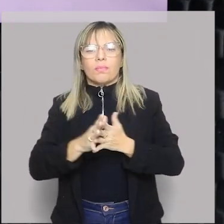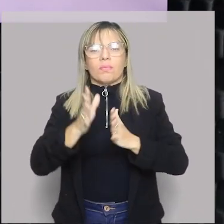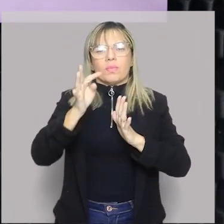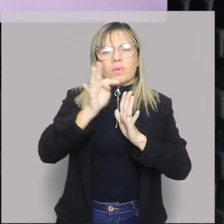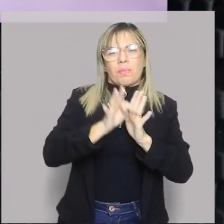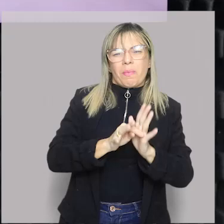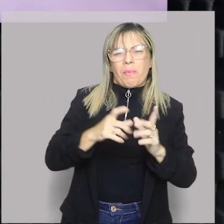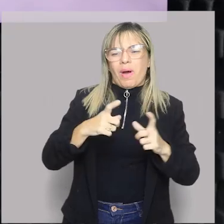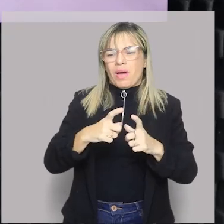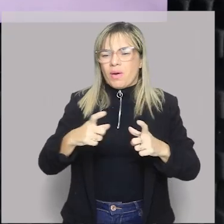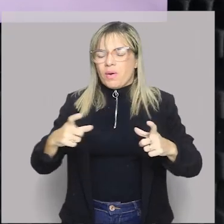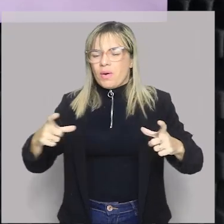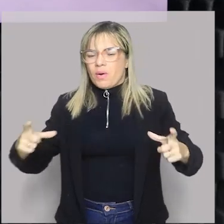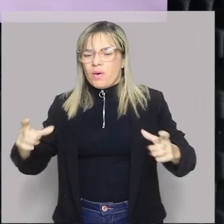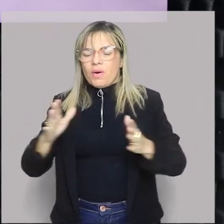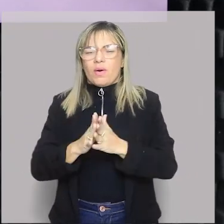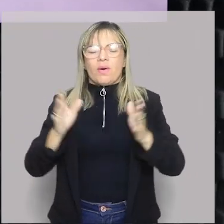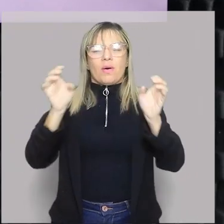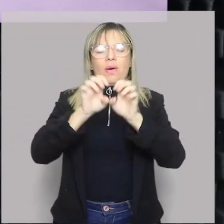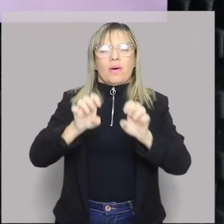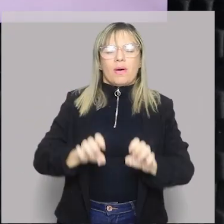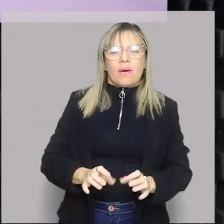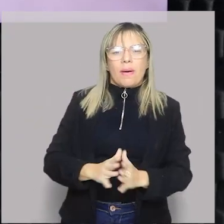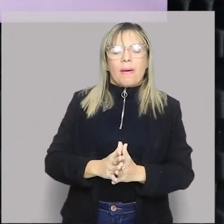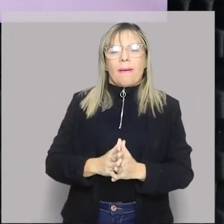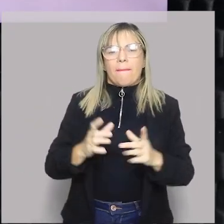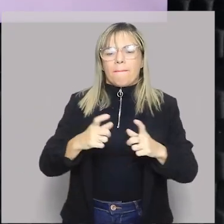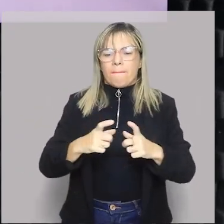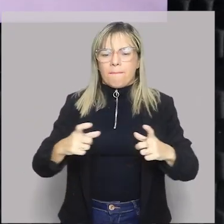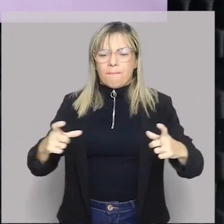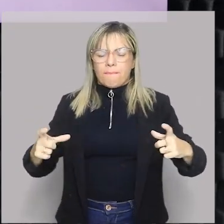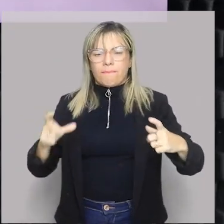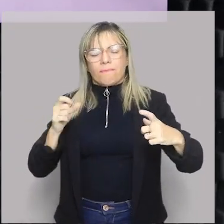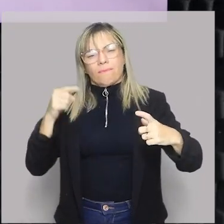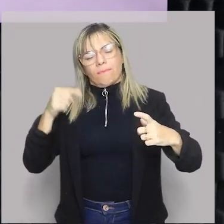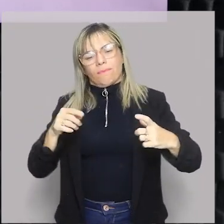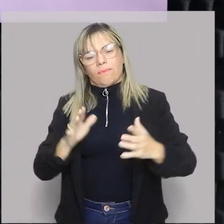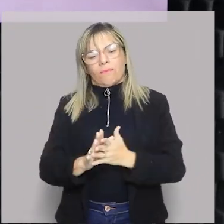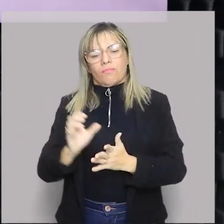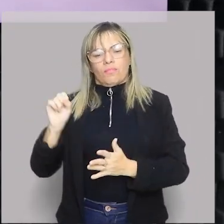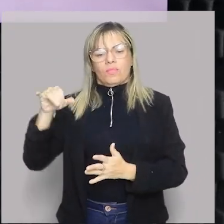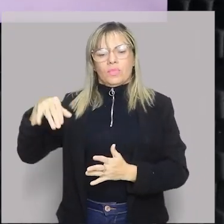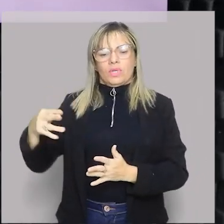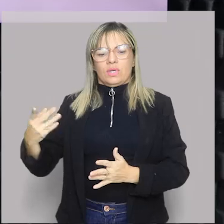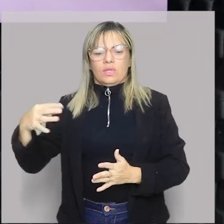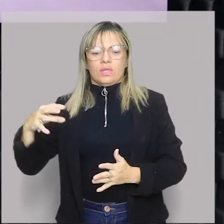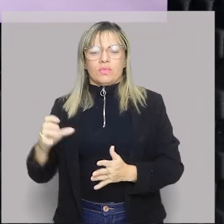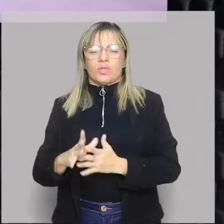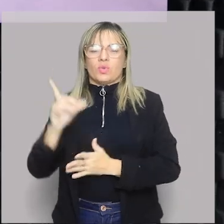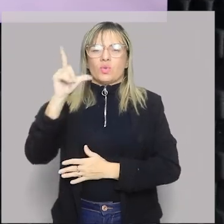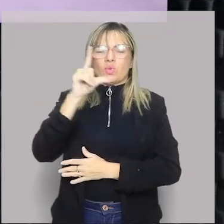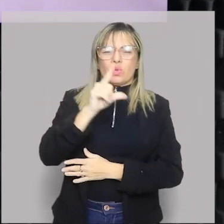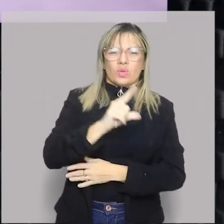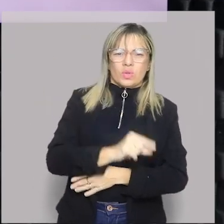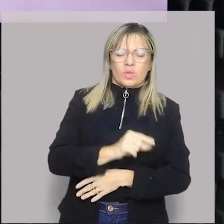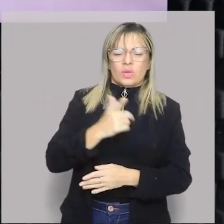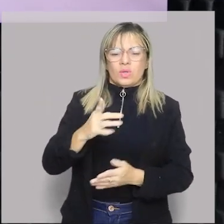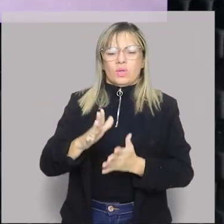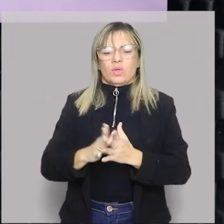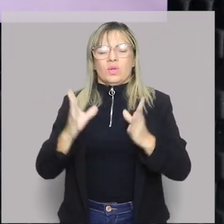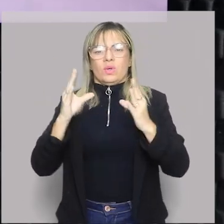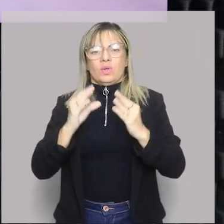mais denso, ele é um texto estrutural mais amplo. A sinopse é curto, é um texto